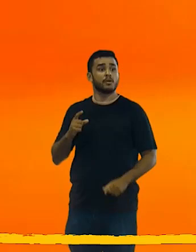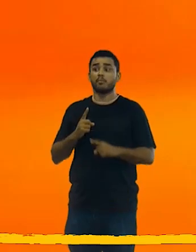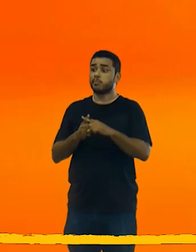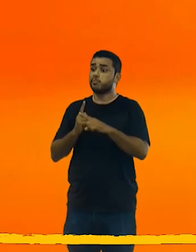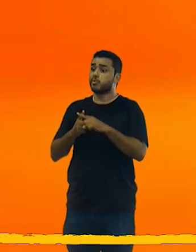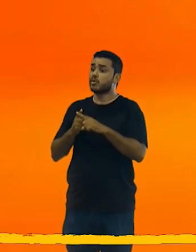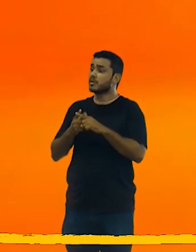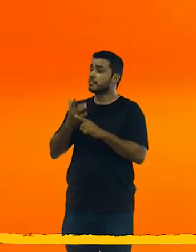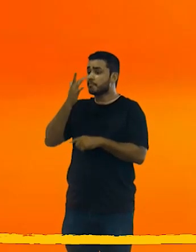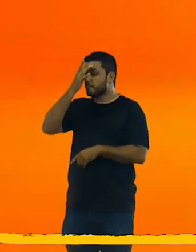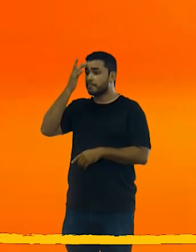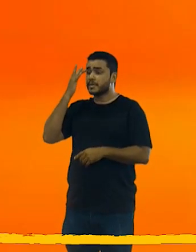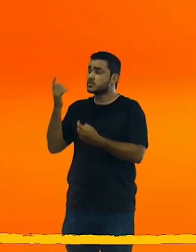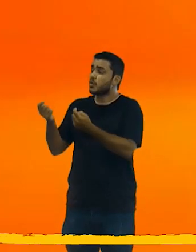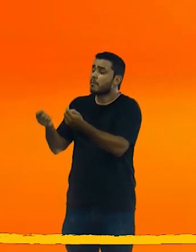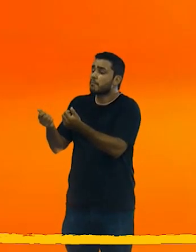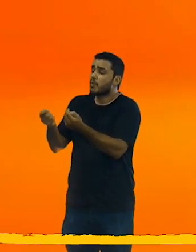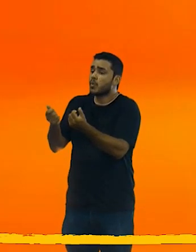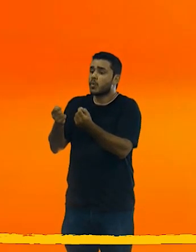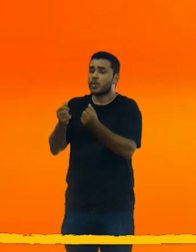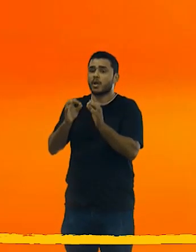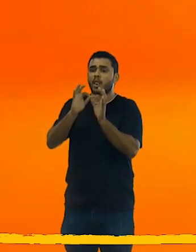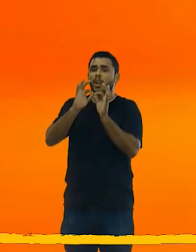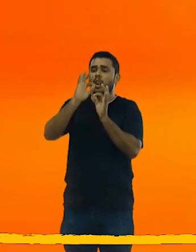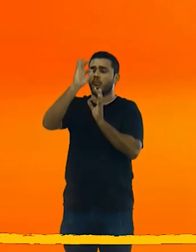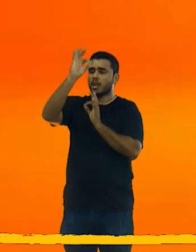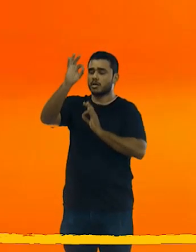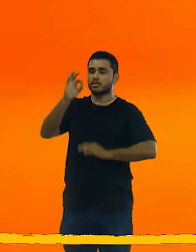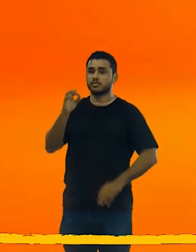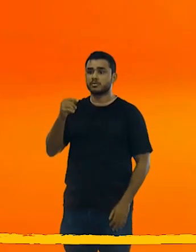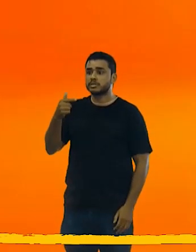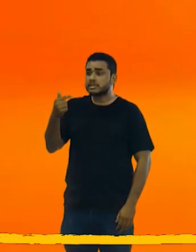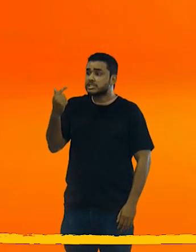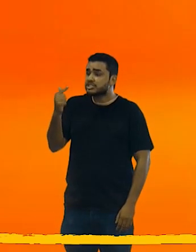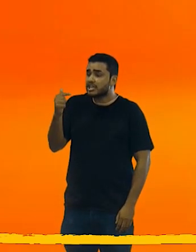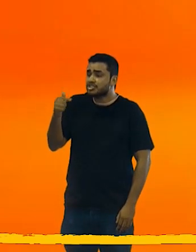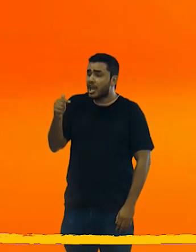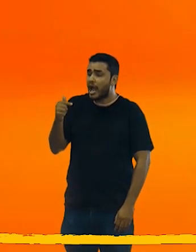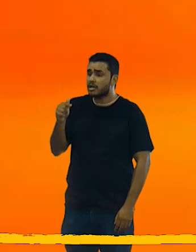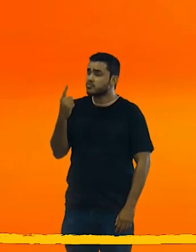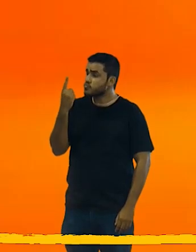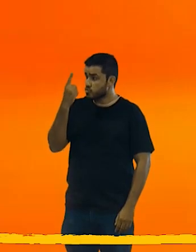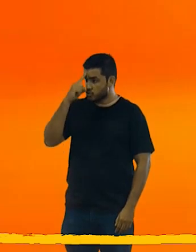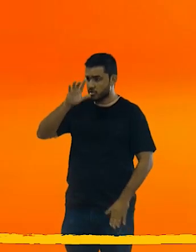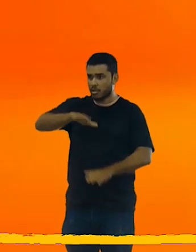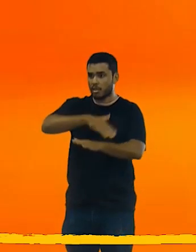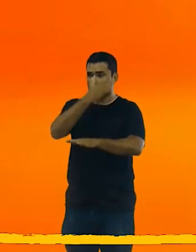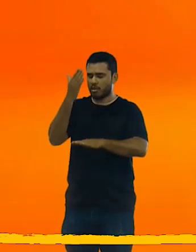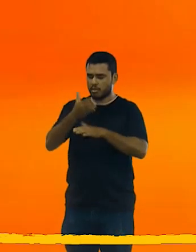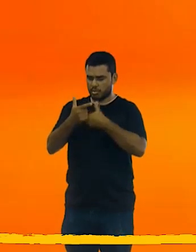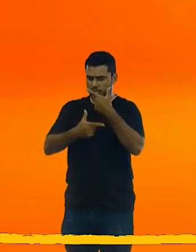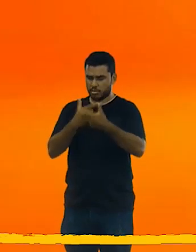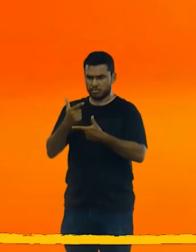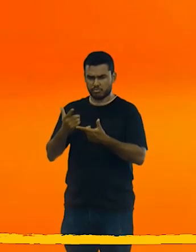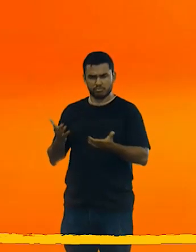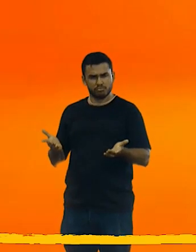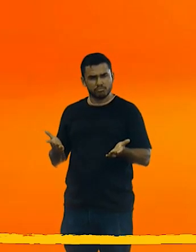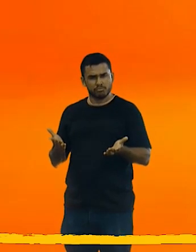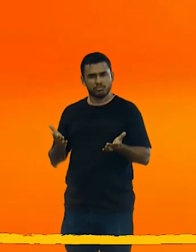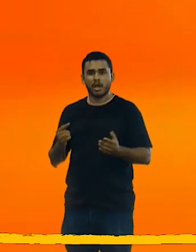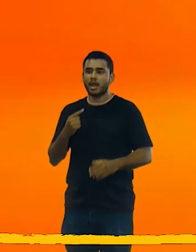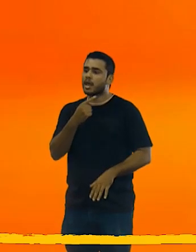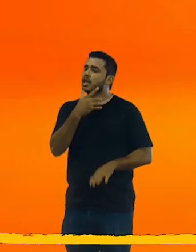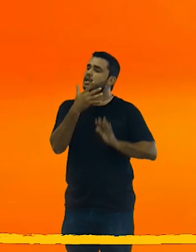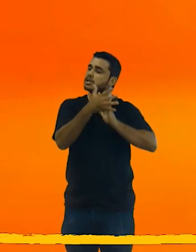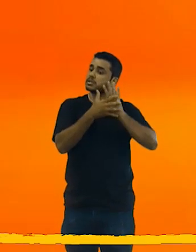400 quilômetros para ir trabalhar, para ganhar 7 contos por dia. O texto, ele retrata um fenômeno que está sendo